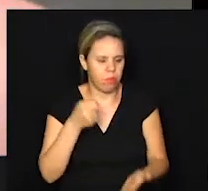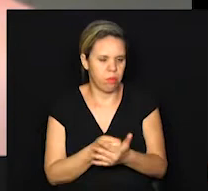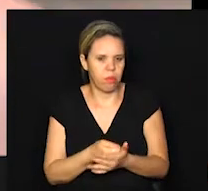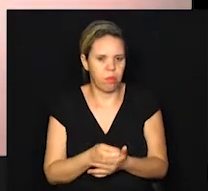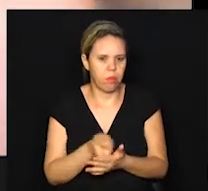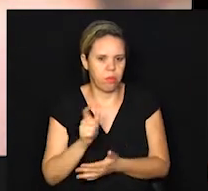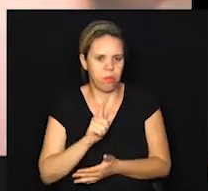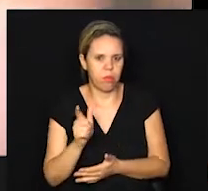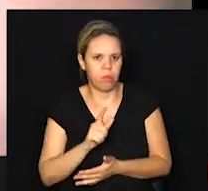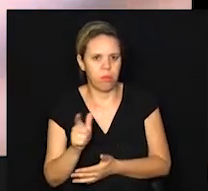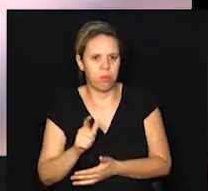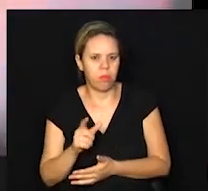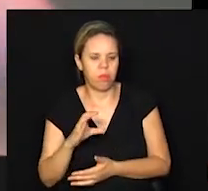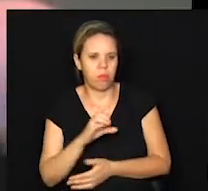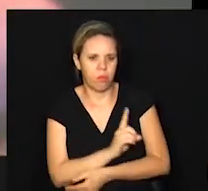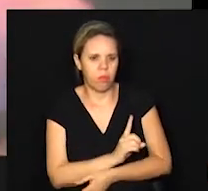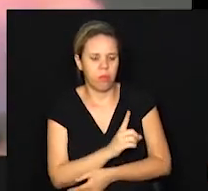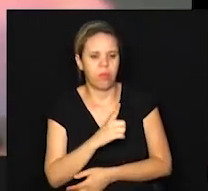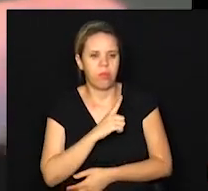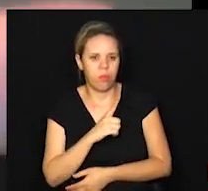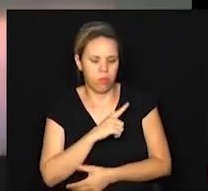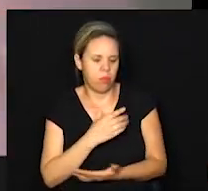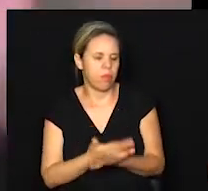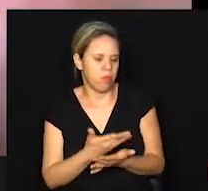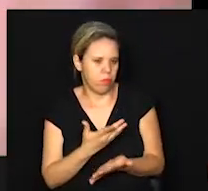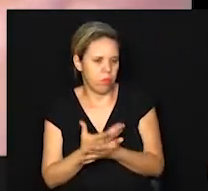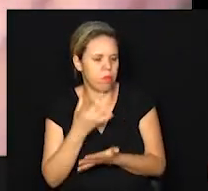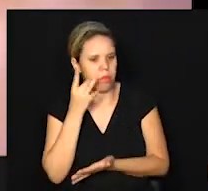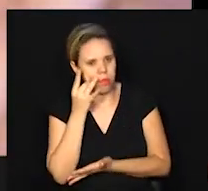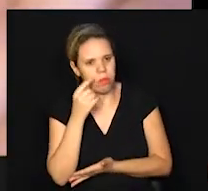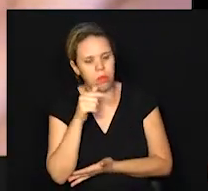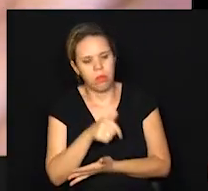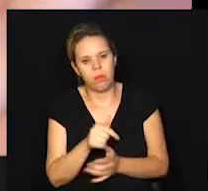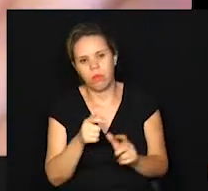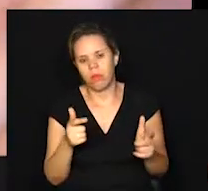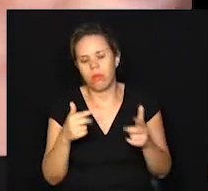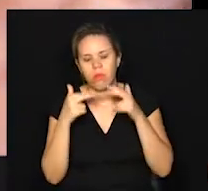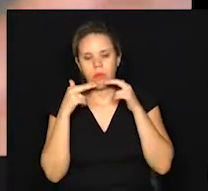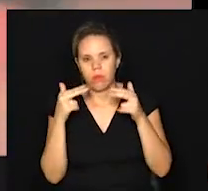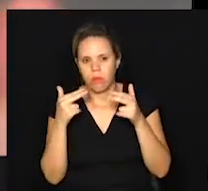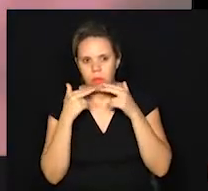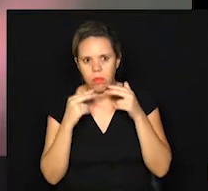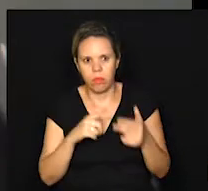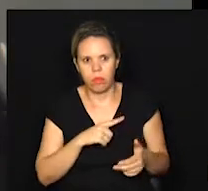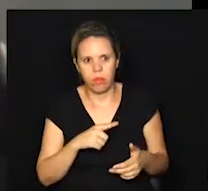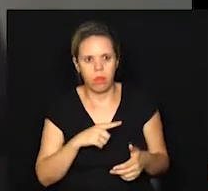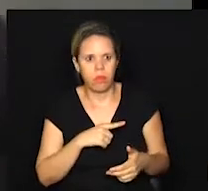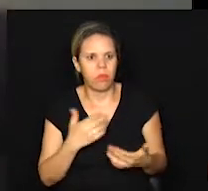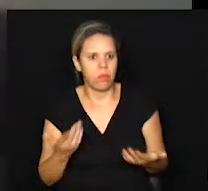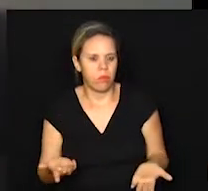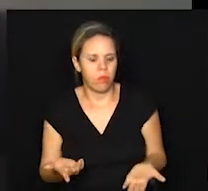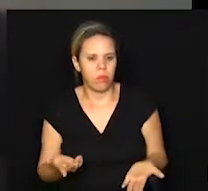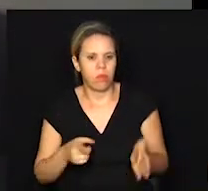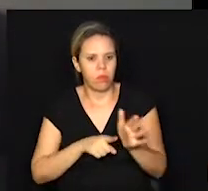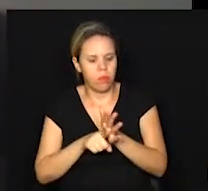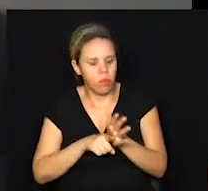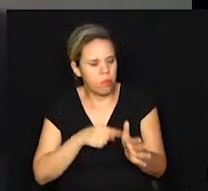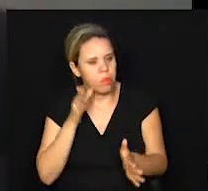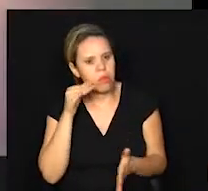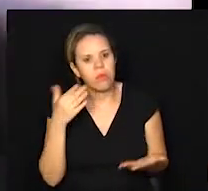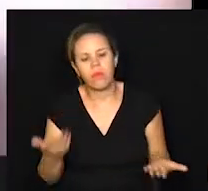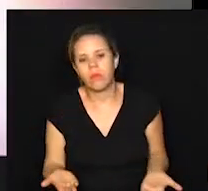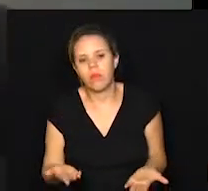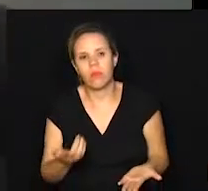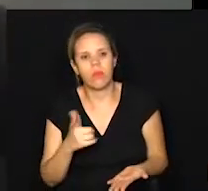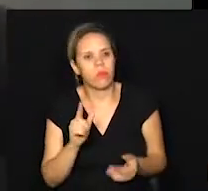da parte desse coordenador de que eles teriam aulas. E a grande novidade que existiu foi essa sindicância, onde eles